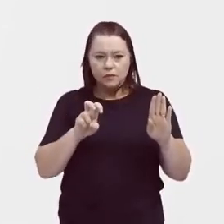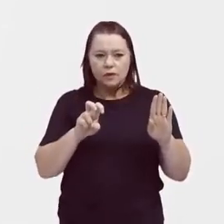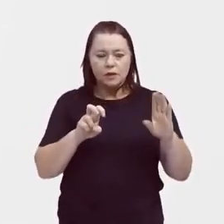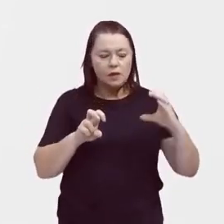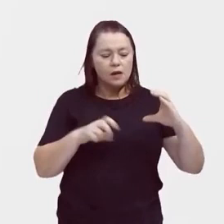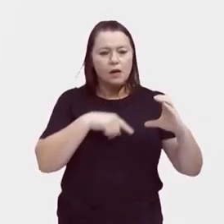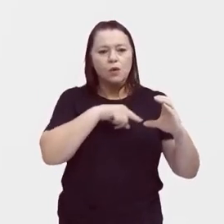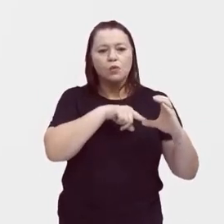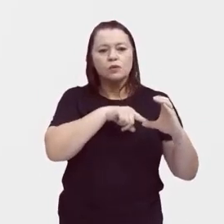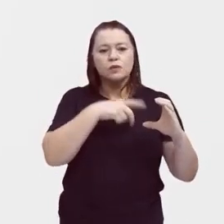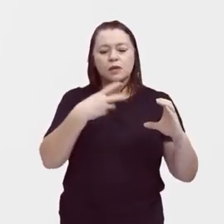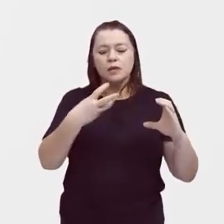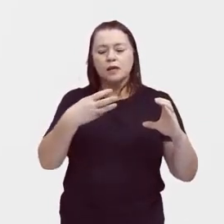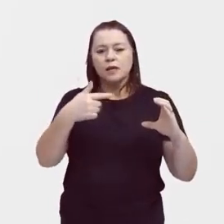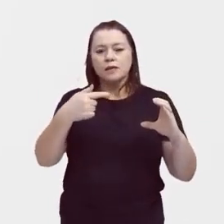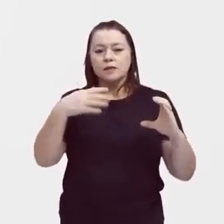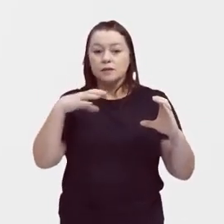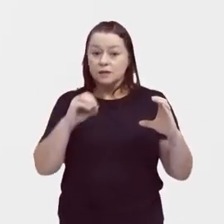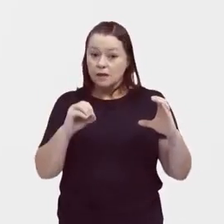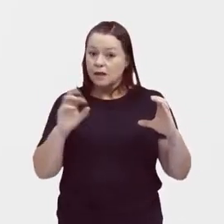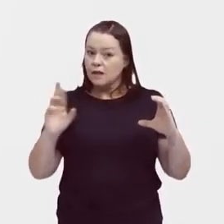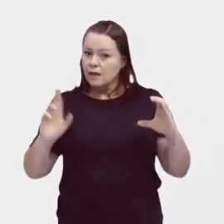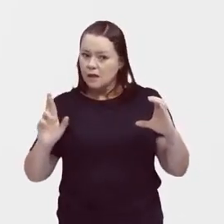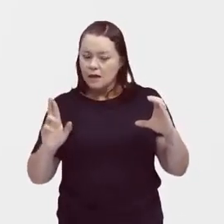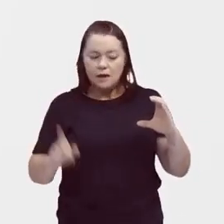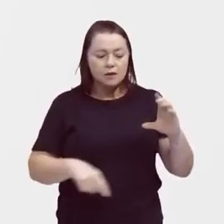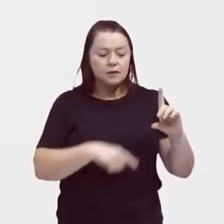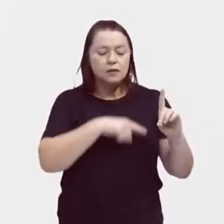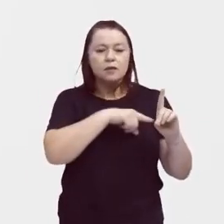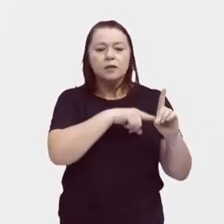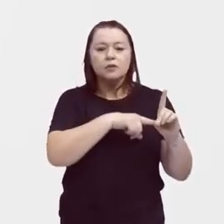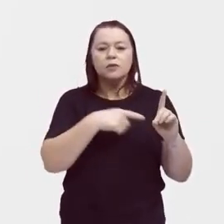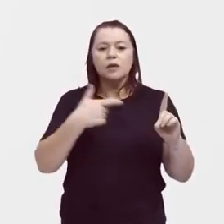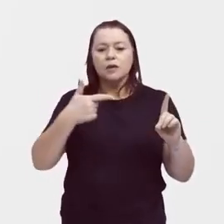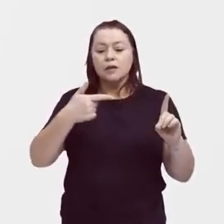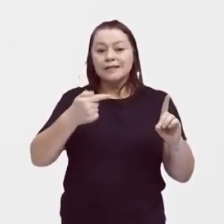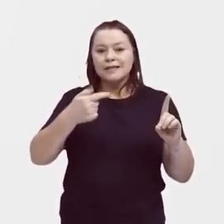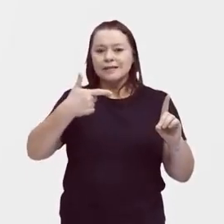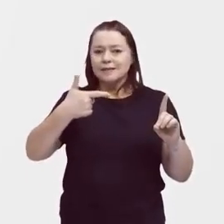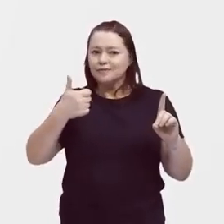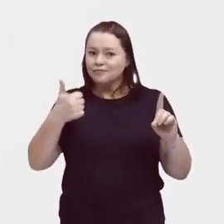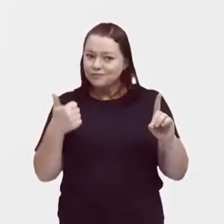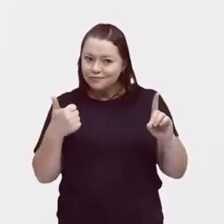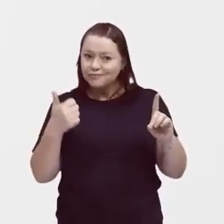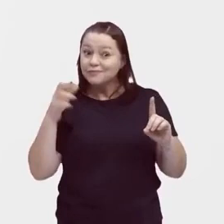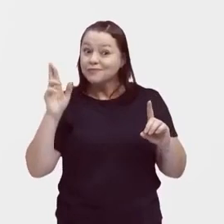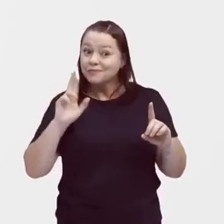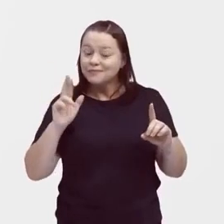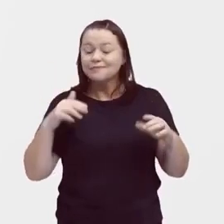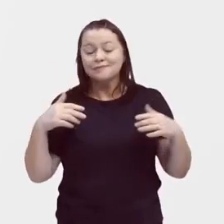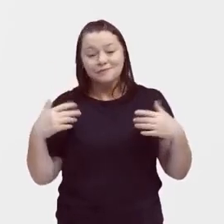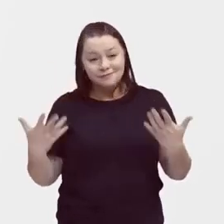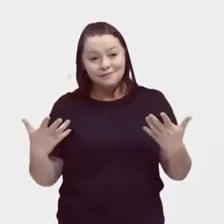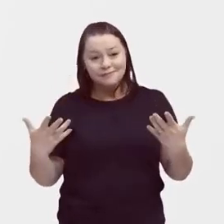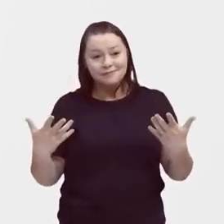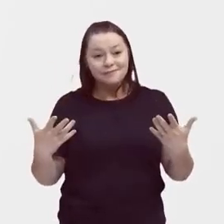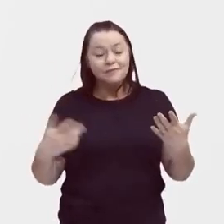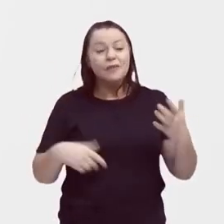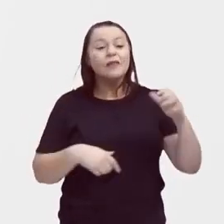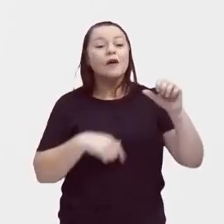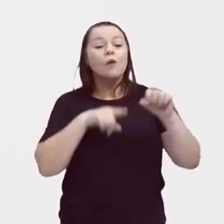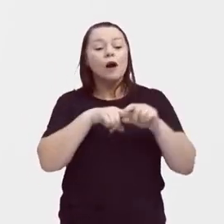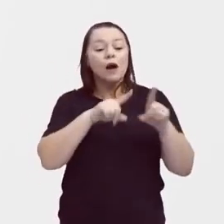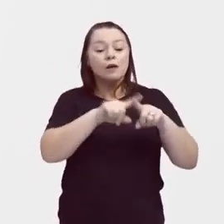quarto ano C R$370 e quarto ano D R$721. Qual foi a turma que